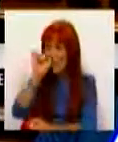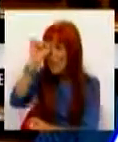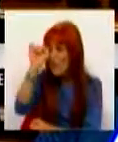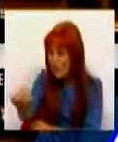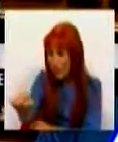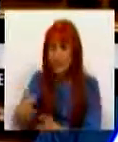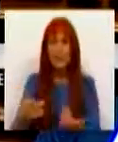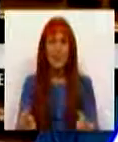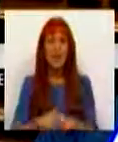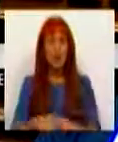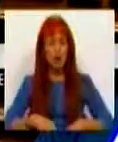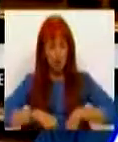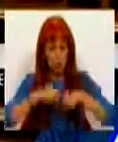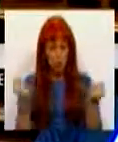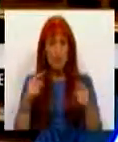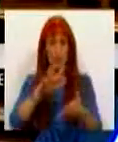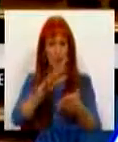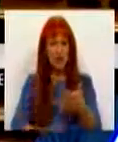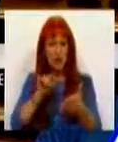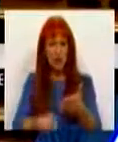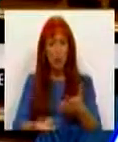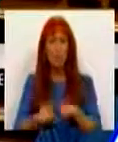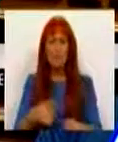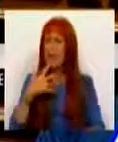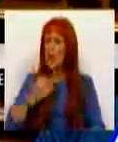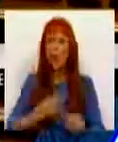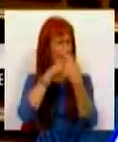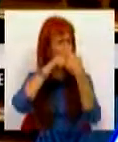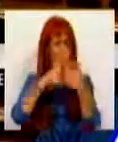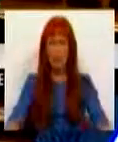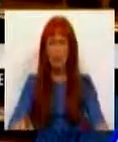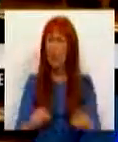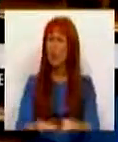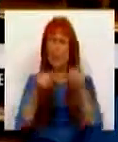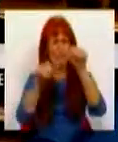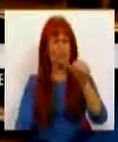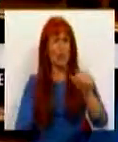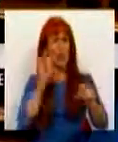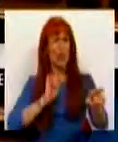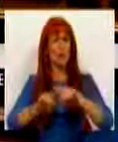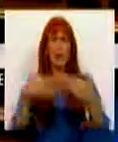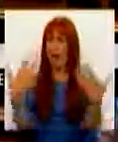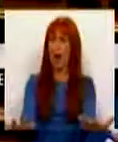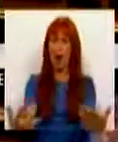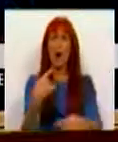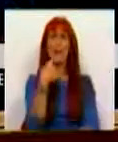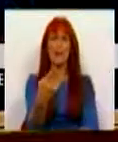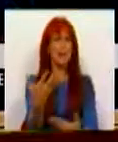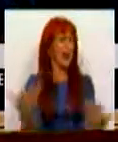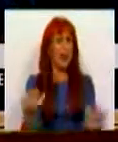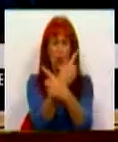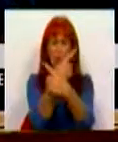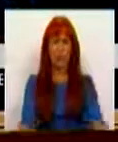bancada. E o espírito deste texto é completamente contrário à intervenção que a senhora deputada acabou de